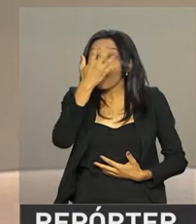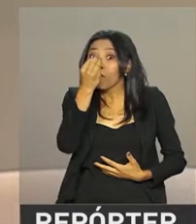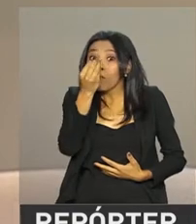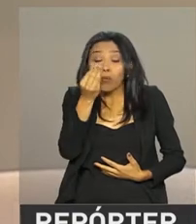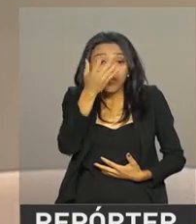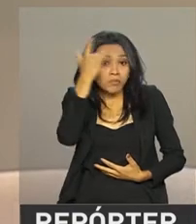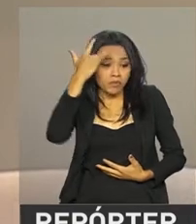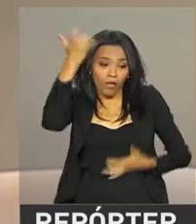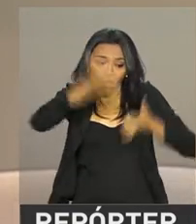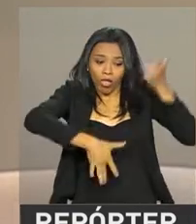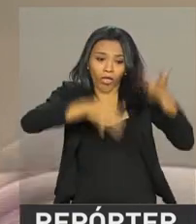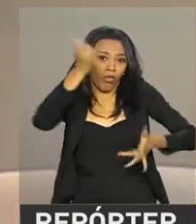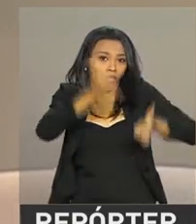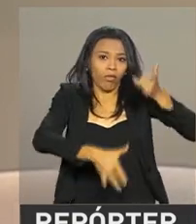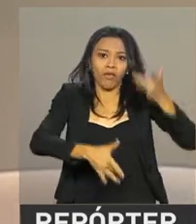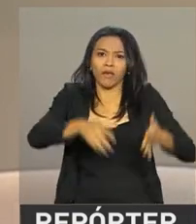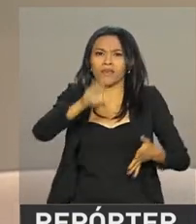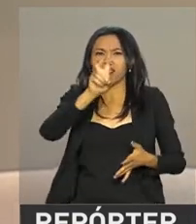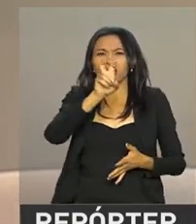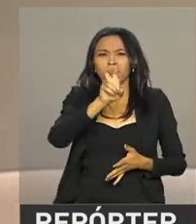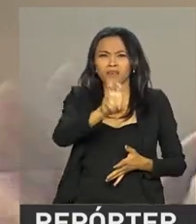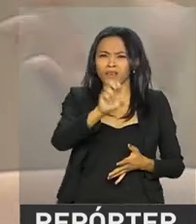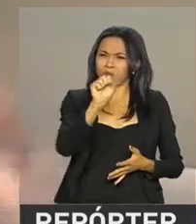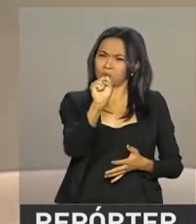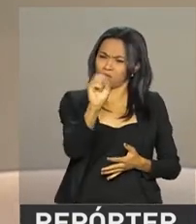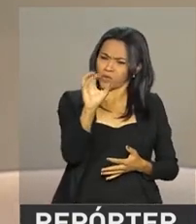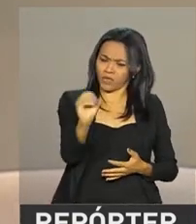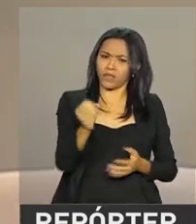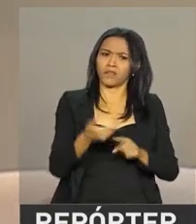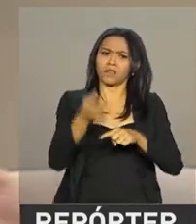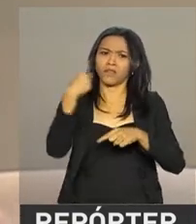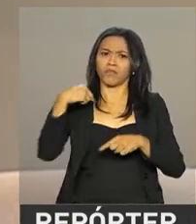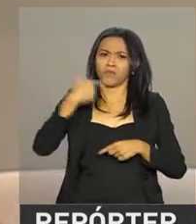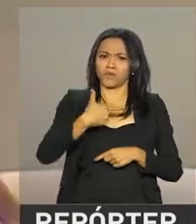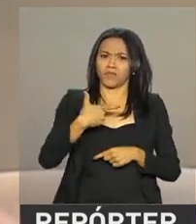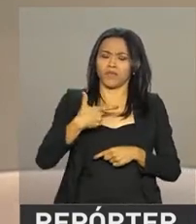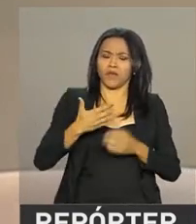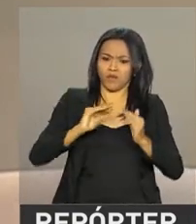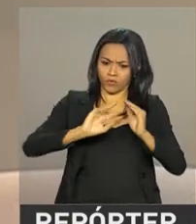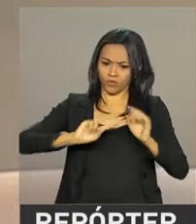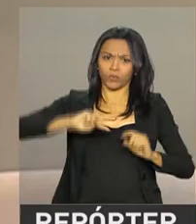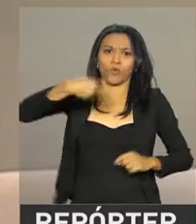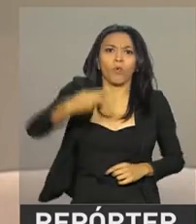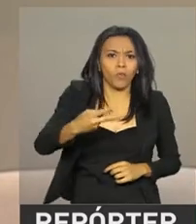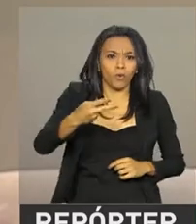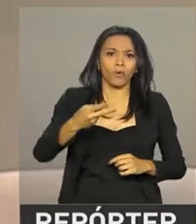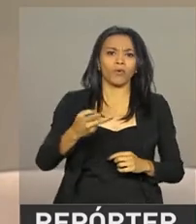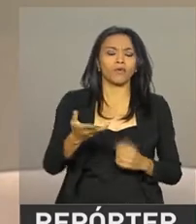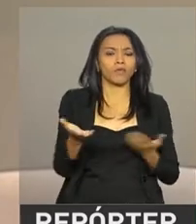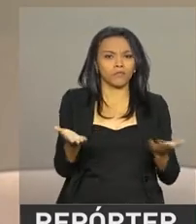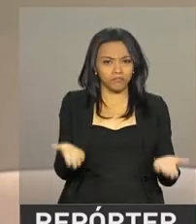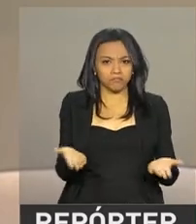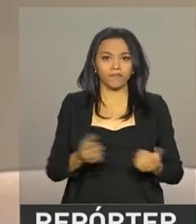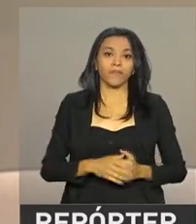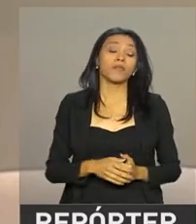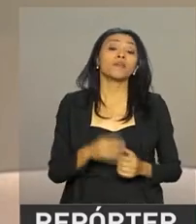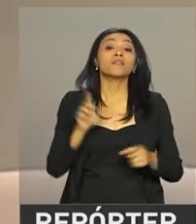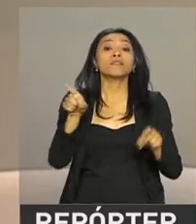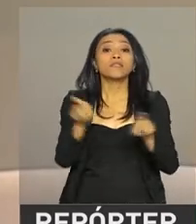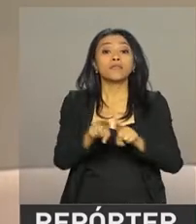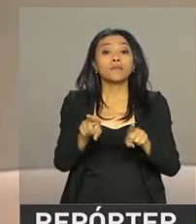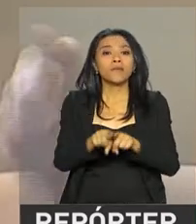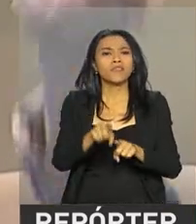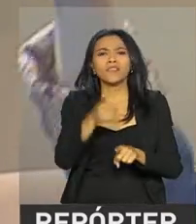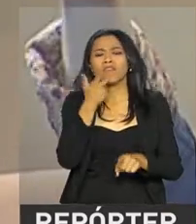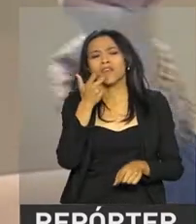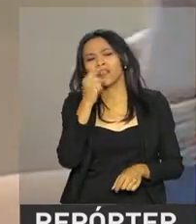né, 580, na prova anterior foram 200 e pouca, quase o dobro, é mais que o dobro, aliás, e também o... Você está